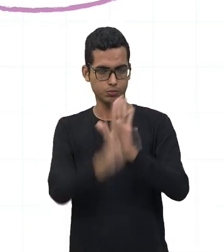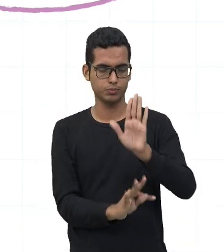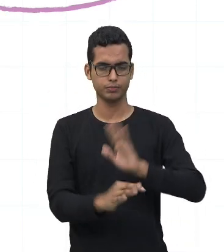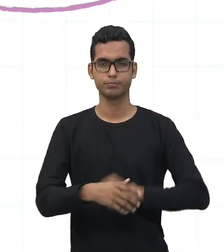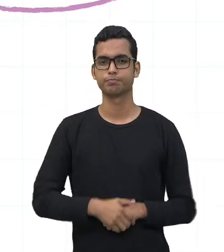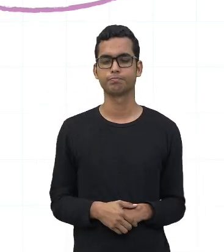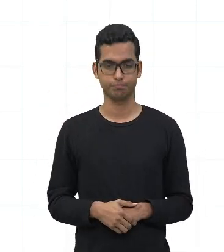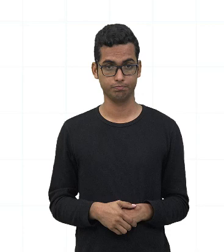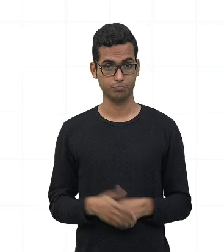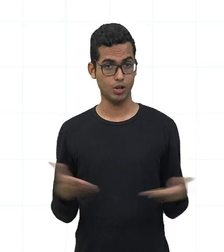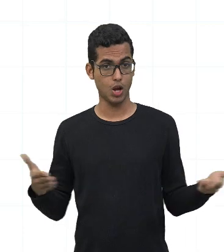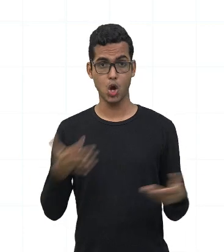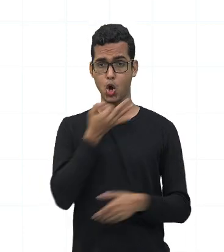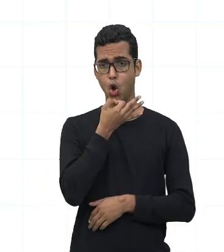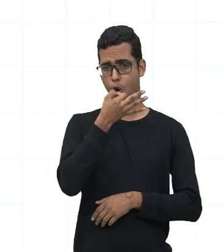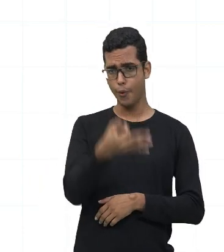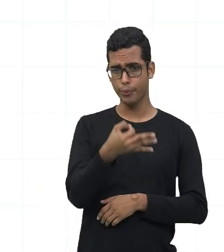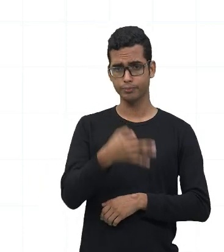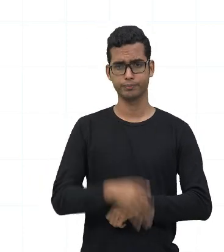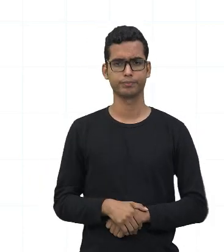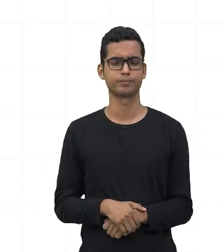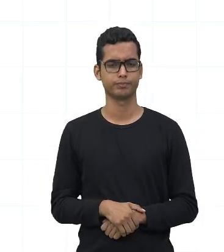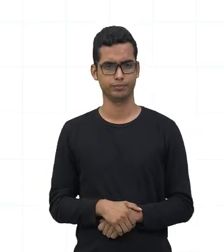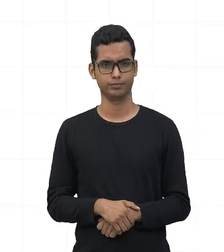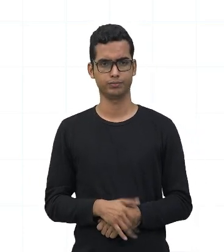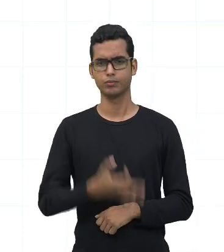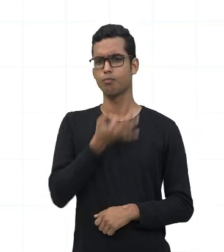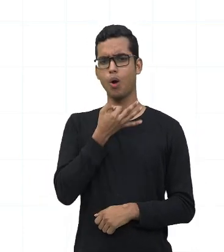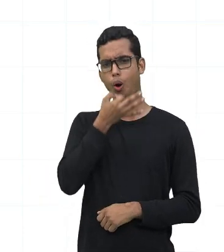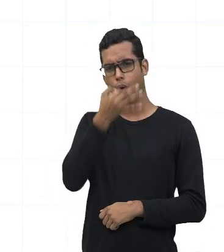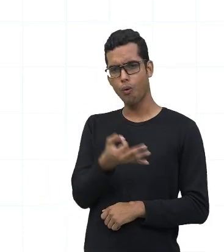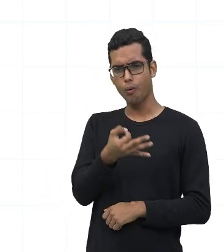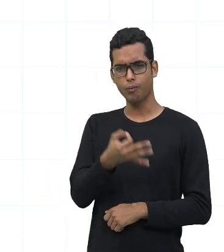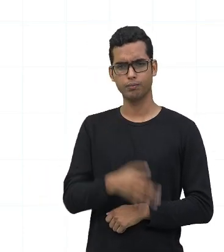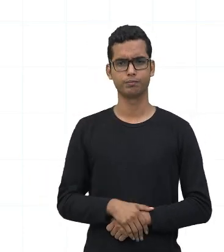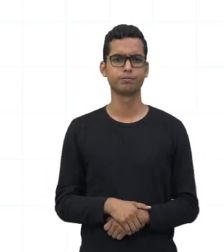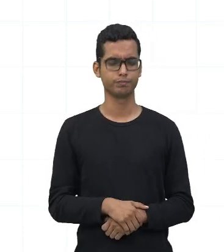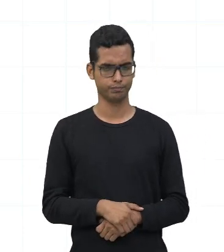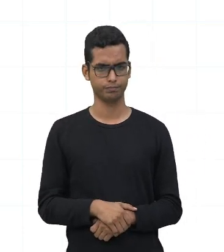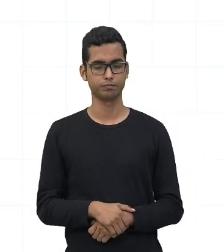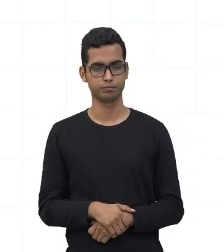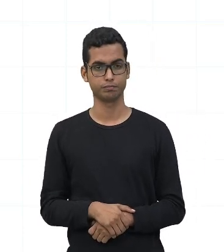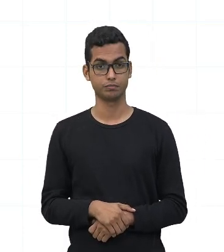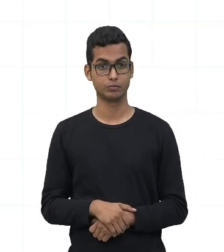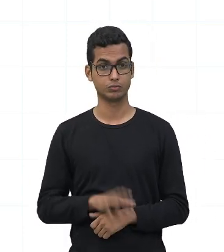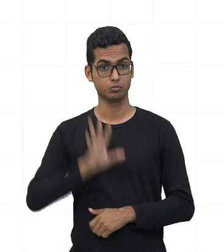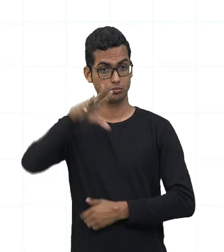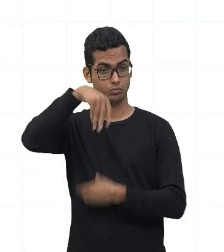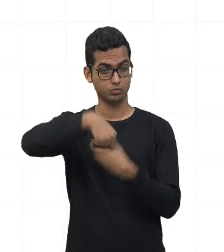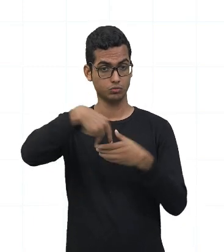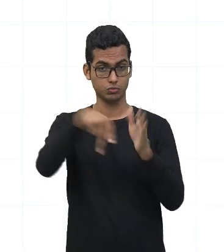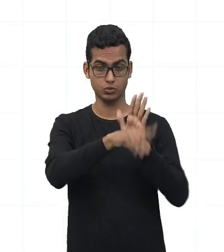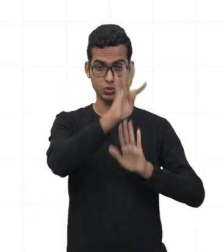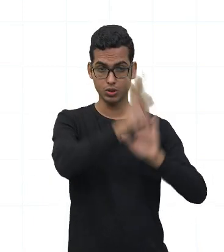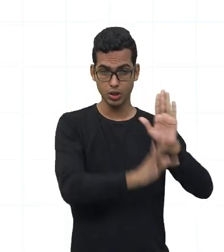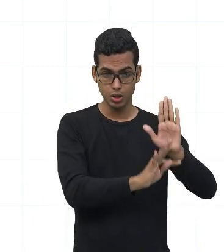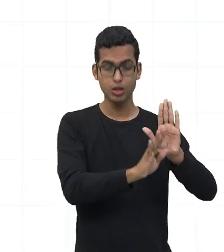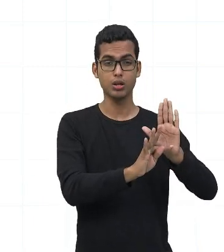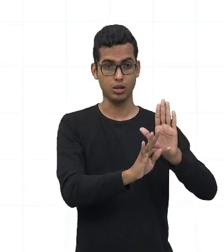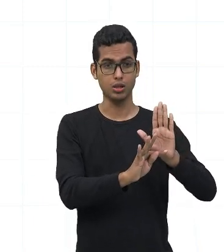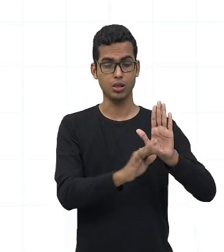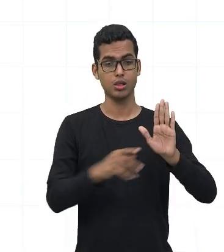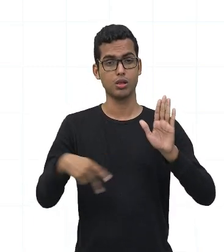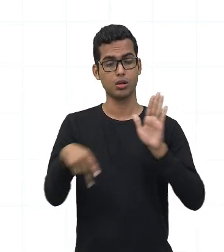que é uma opinião. O que é opinião? Dentro de um texto, especialmente